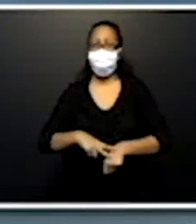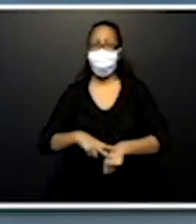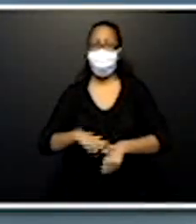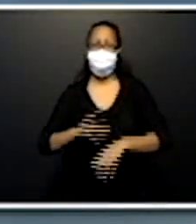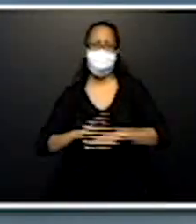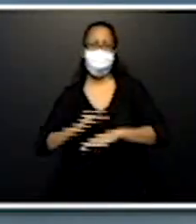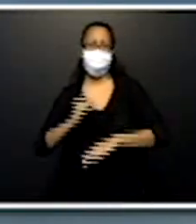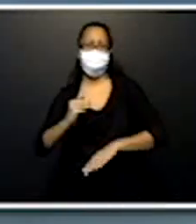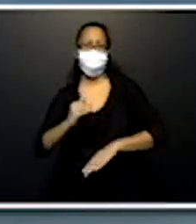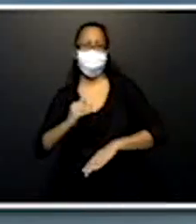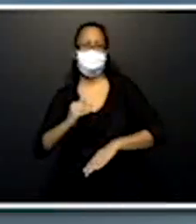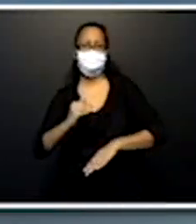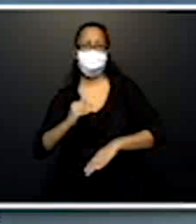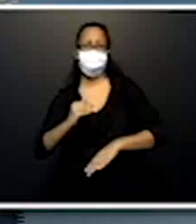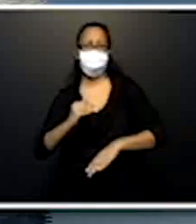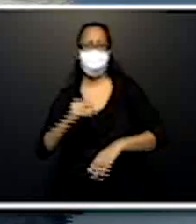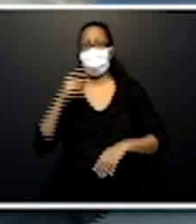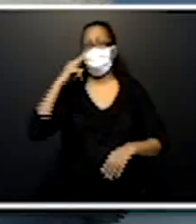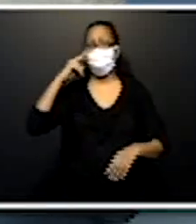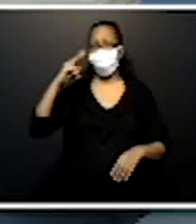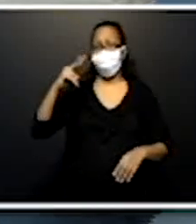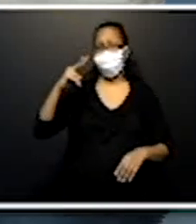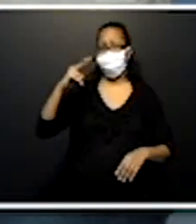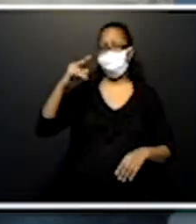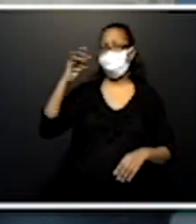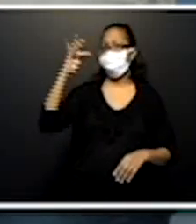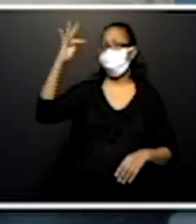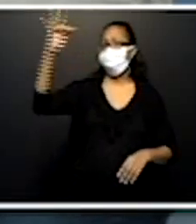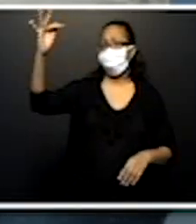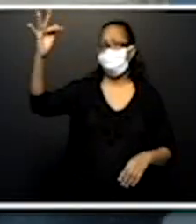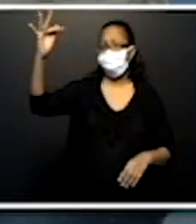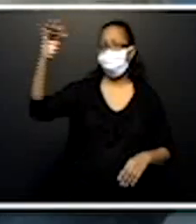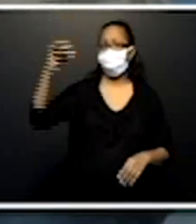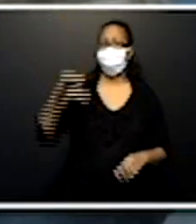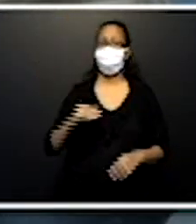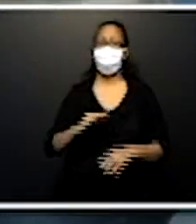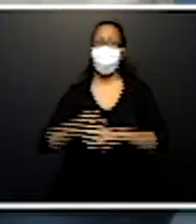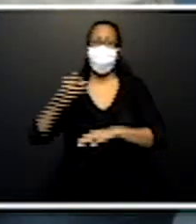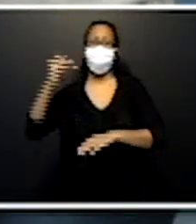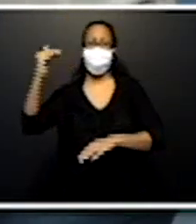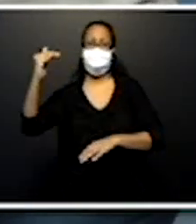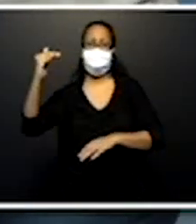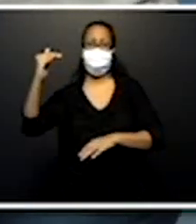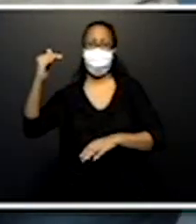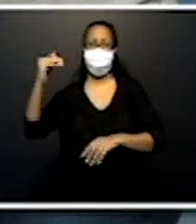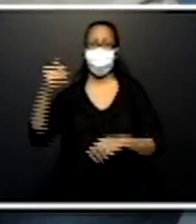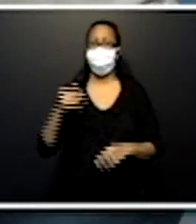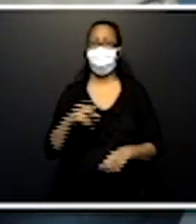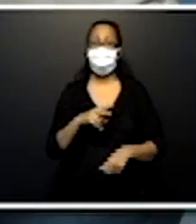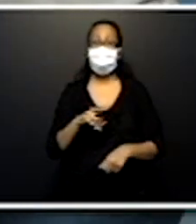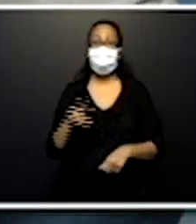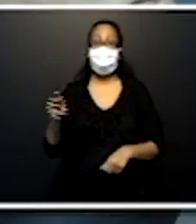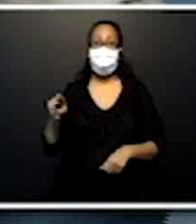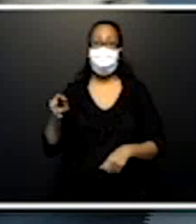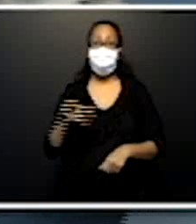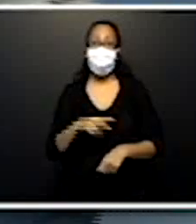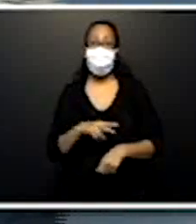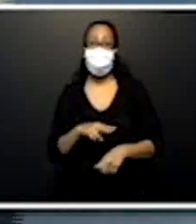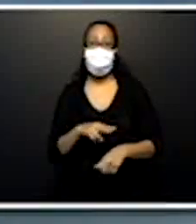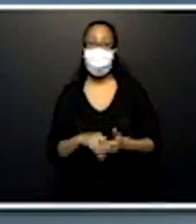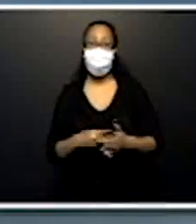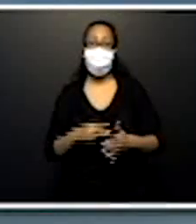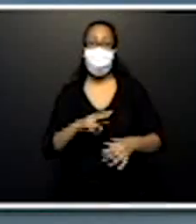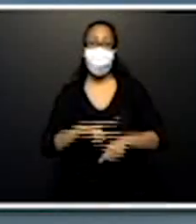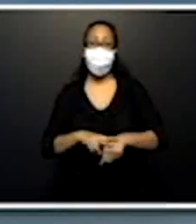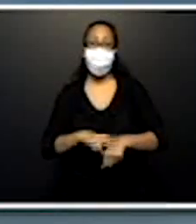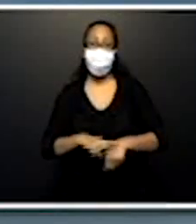ver demais, eu vou ver além, vou ver mais, e ao mesmo tempo de verde. Eu tenho